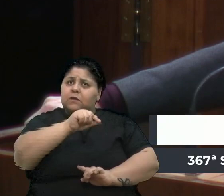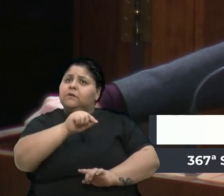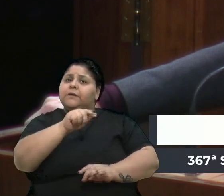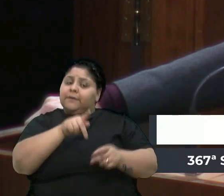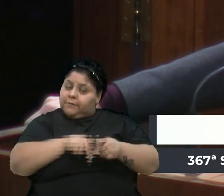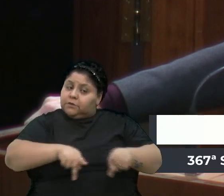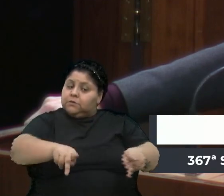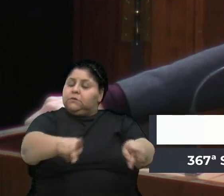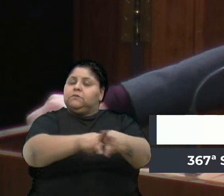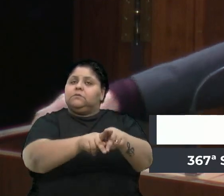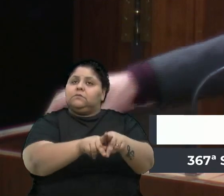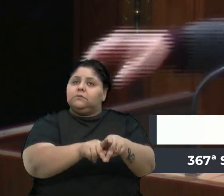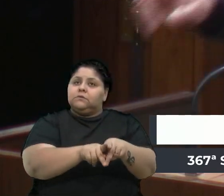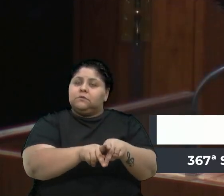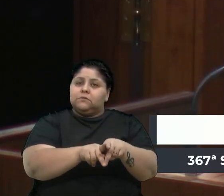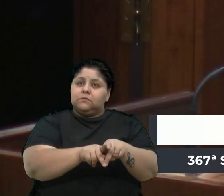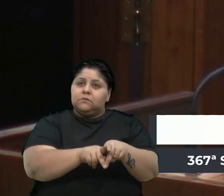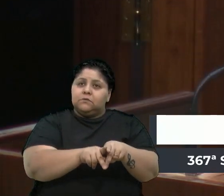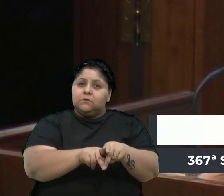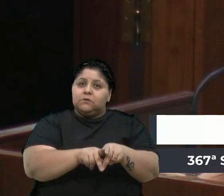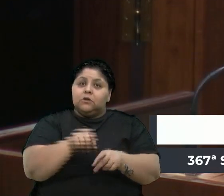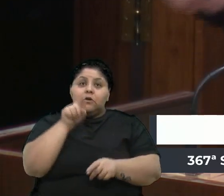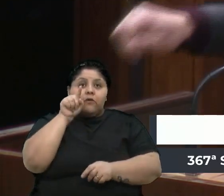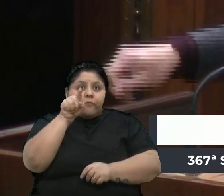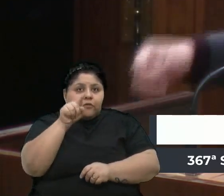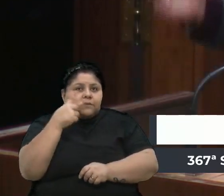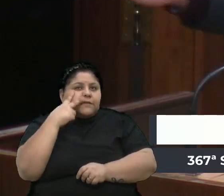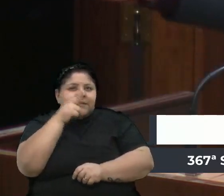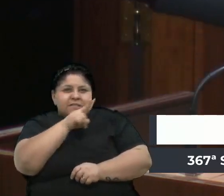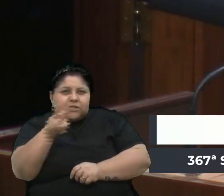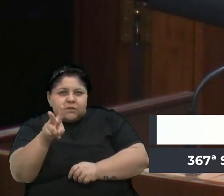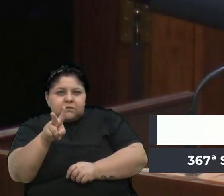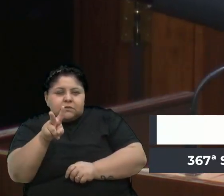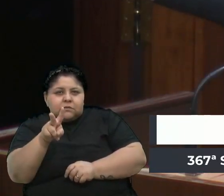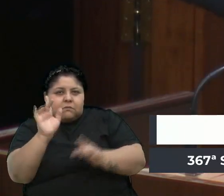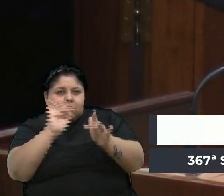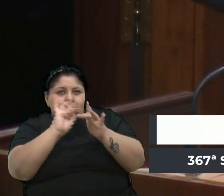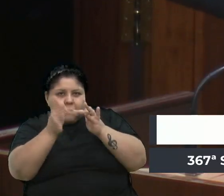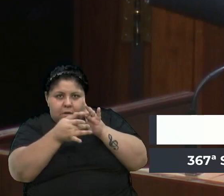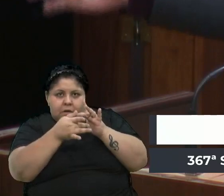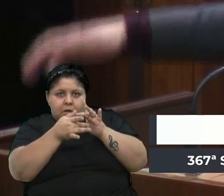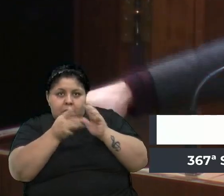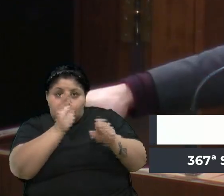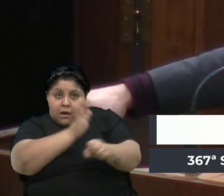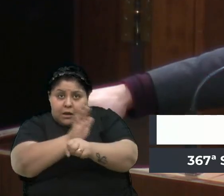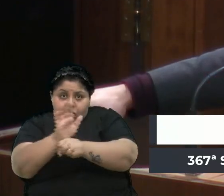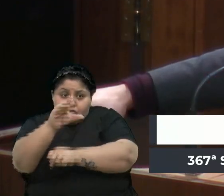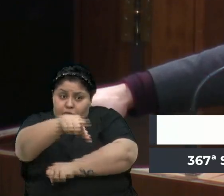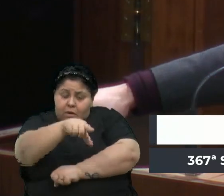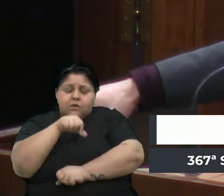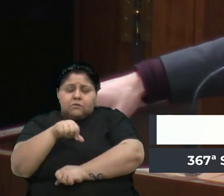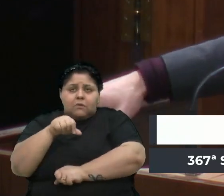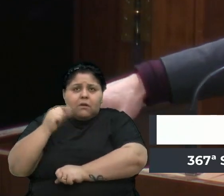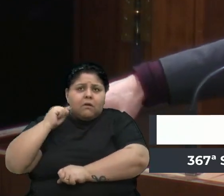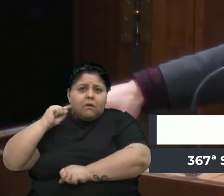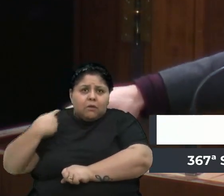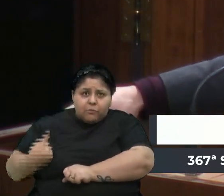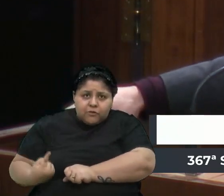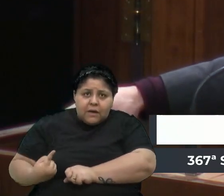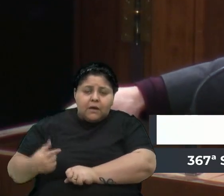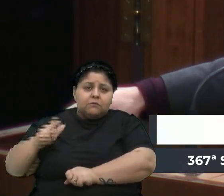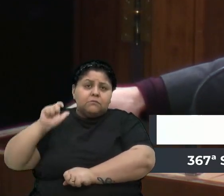população? Você que está me assistindo pela TV Câmara, você ajudou a eleger os deputados,